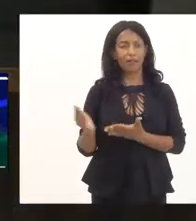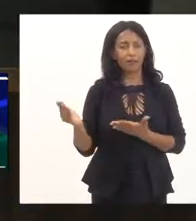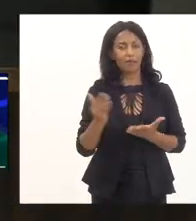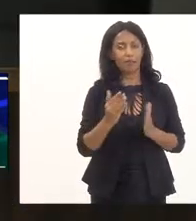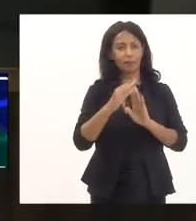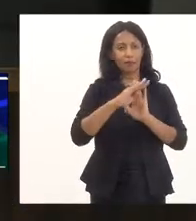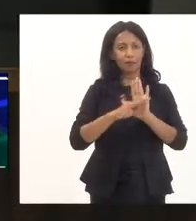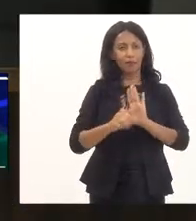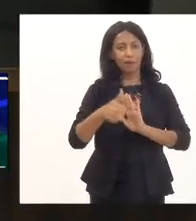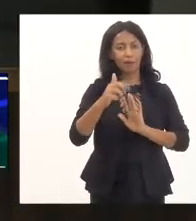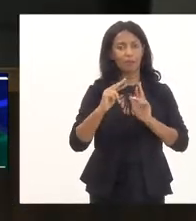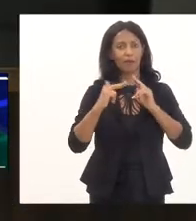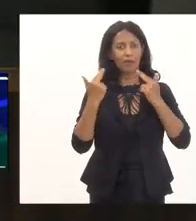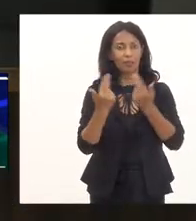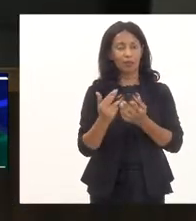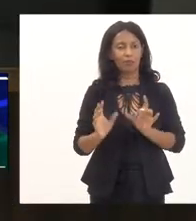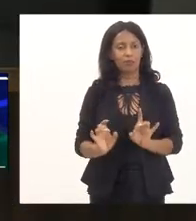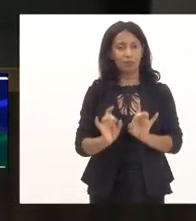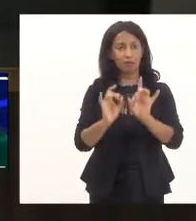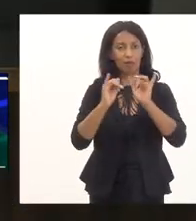passa-se a ordem da primeira sessão extraordinária.